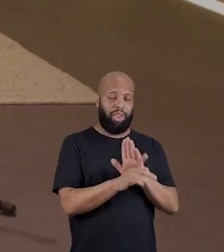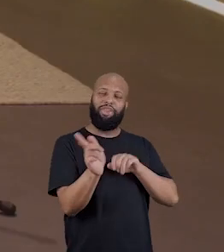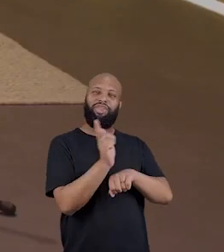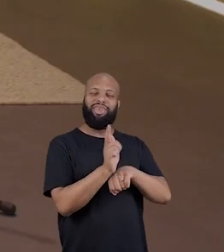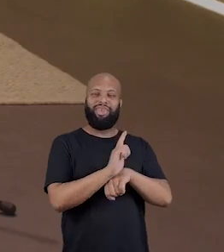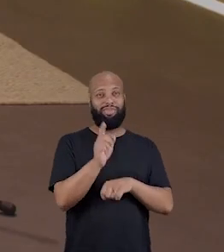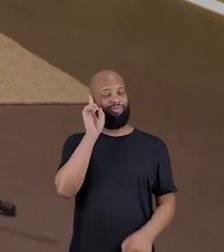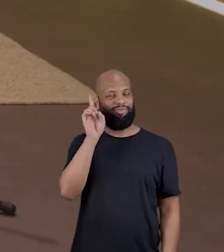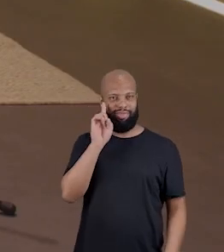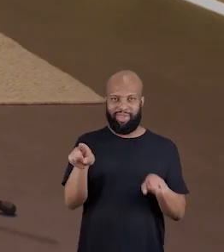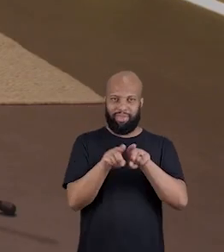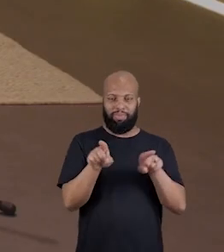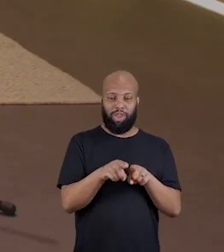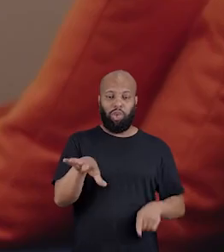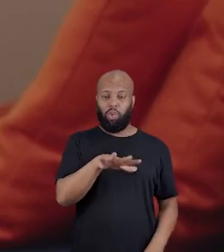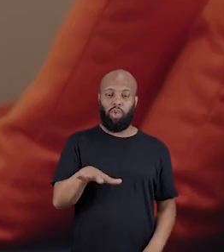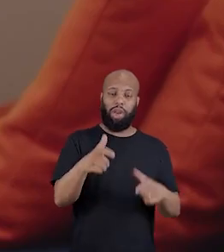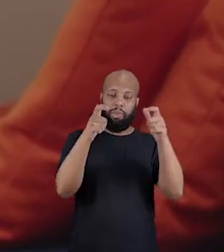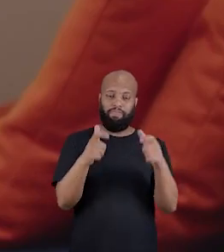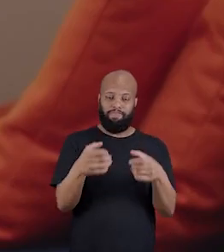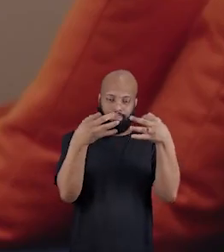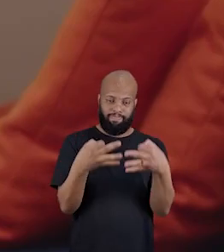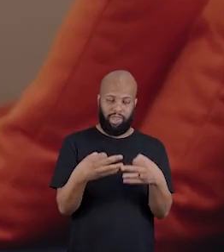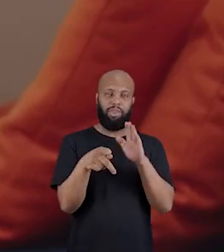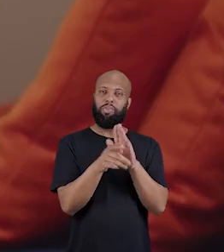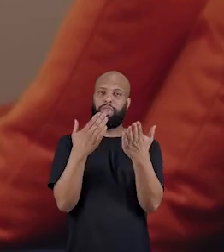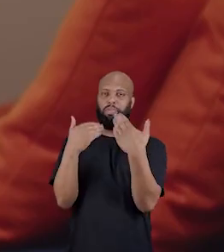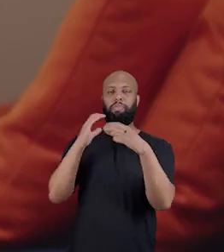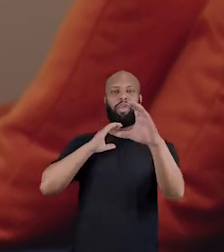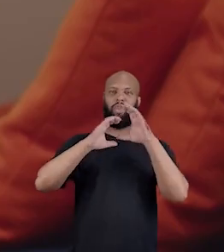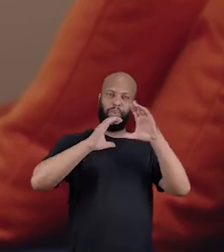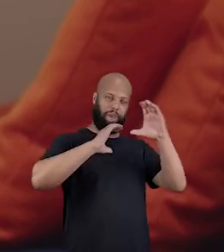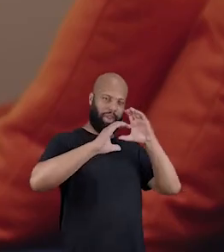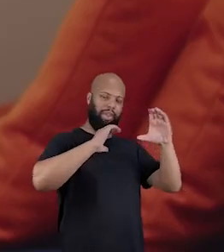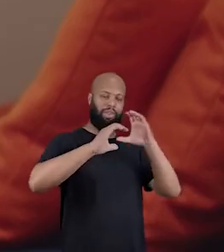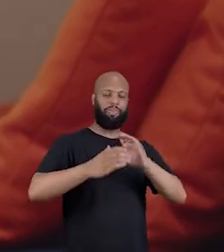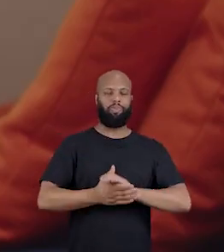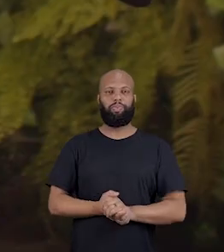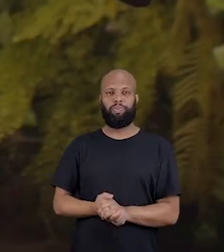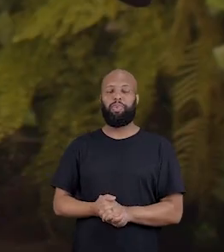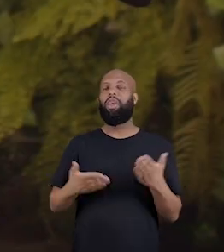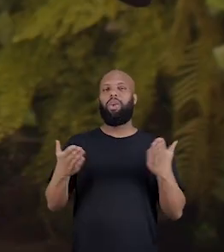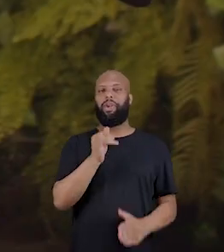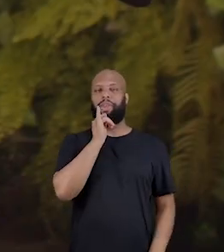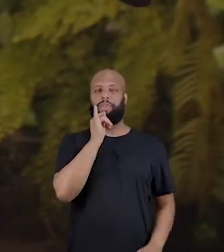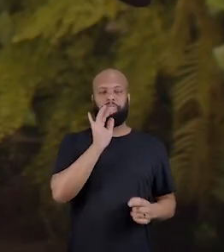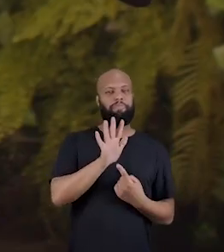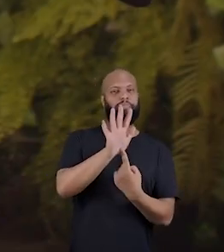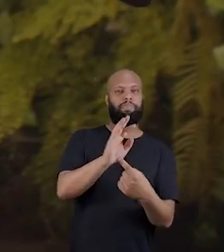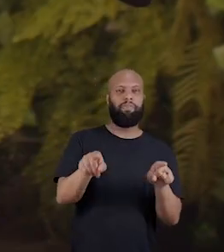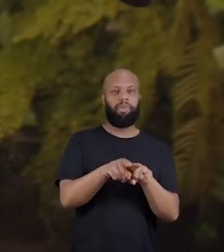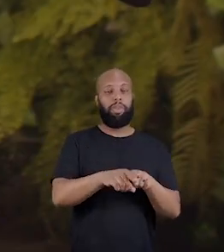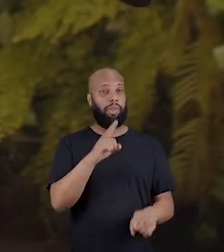Calibrando isso na sua gestão do dia a dia, né? Então, a zona ótima está nas conversas, na comunicação. Mas vamos